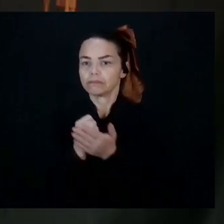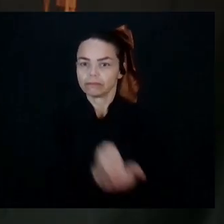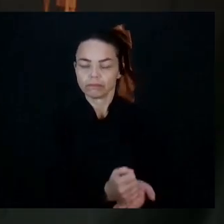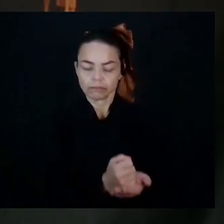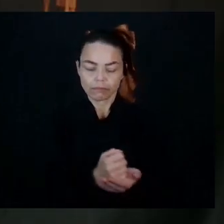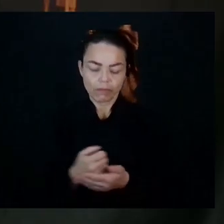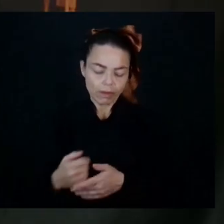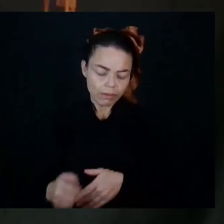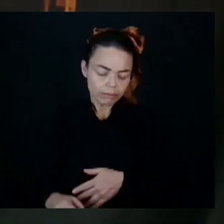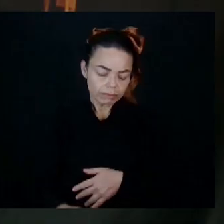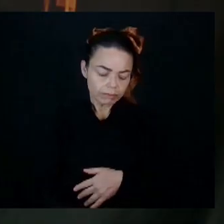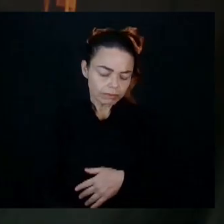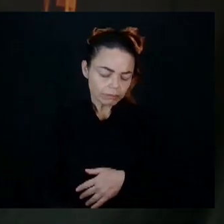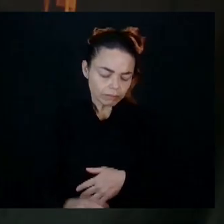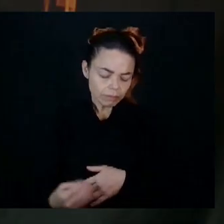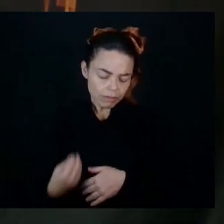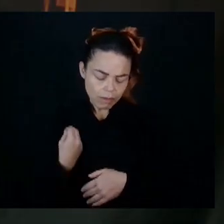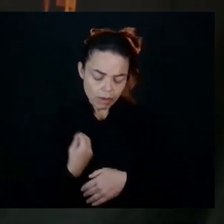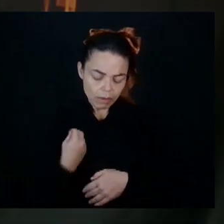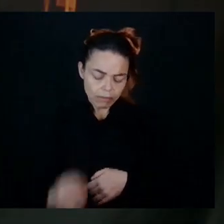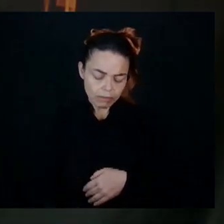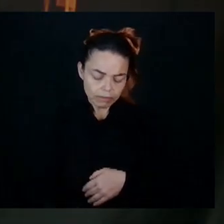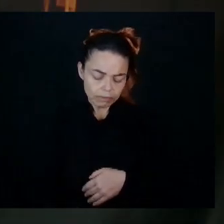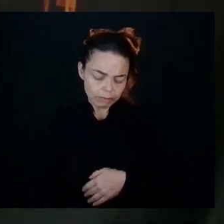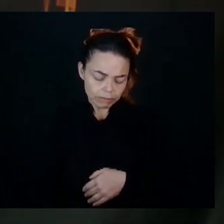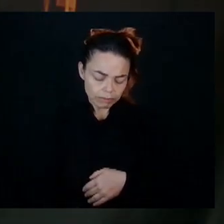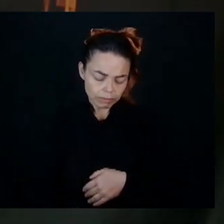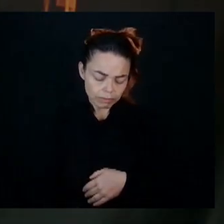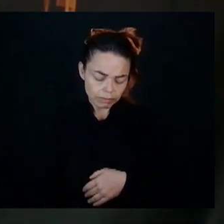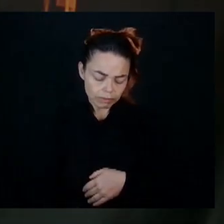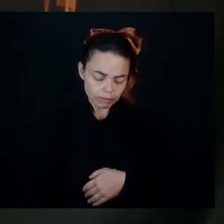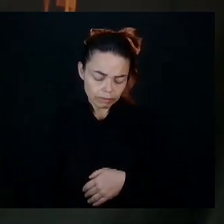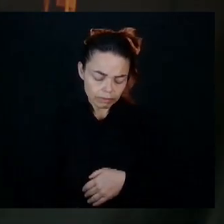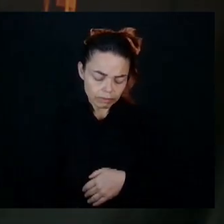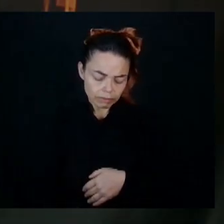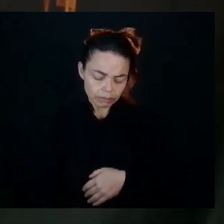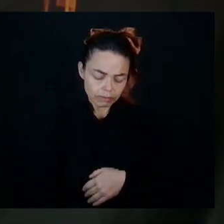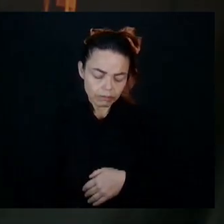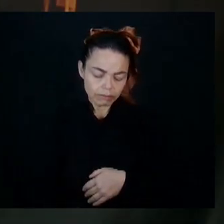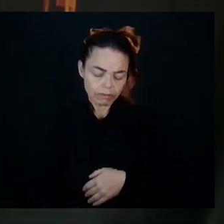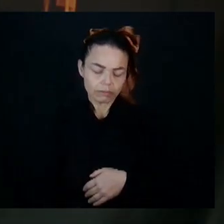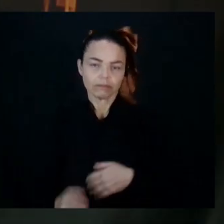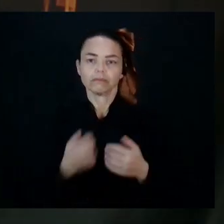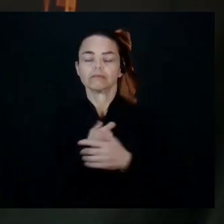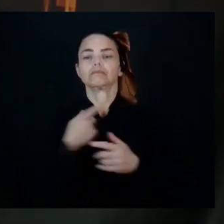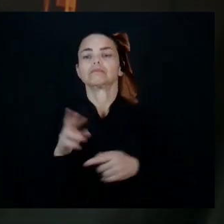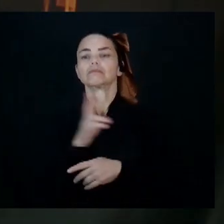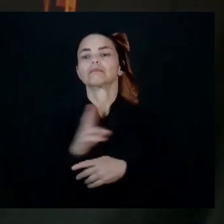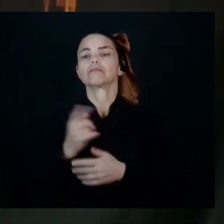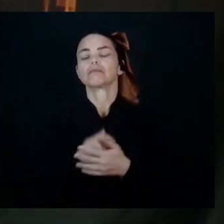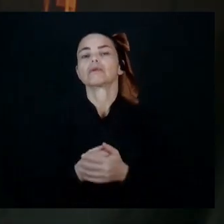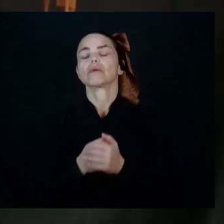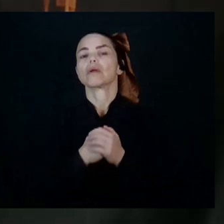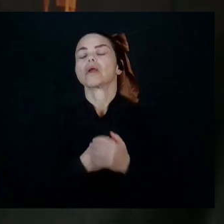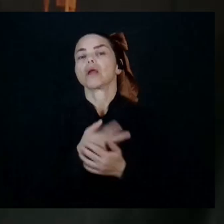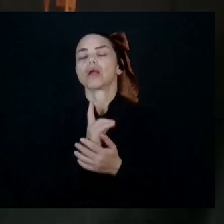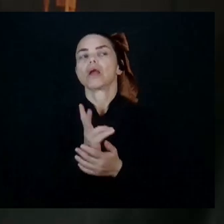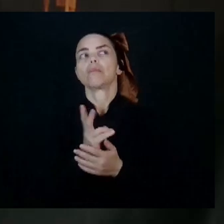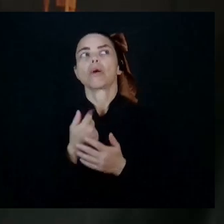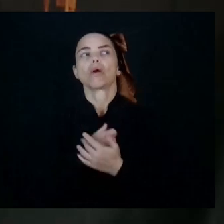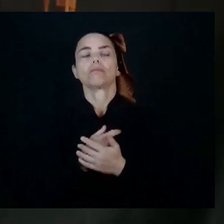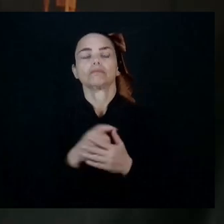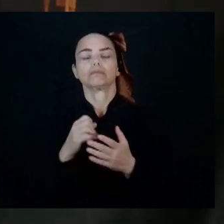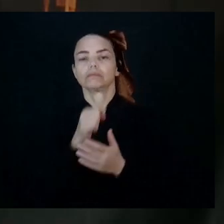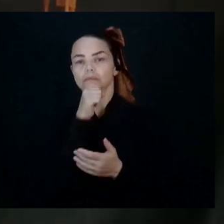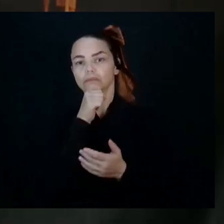essa sensação de pertencimento com a pessoa idosa é algo que é muito latente, né? E aí, às vezes, o